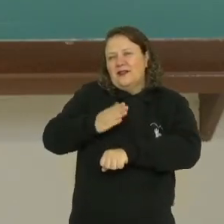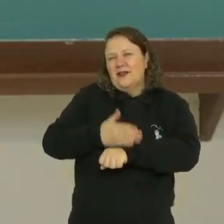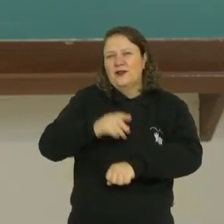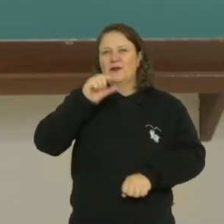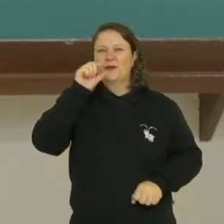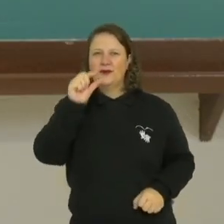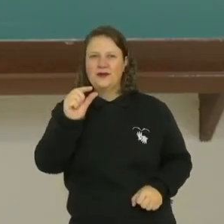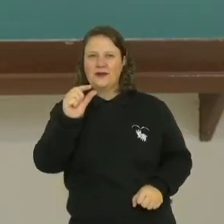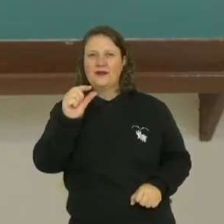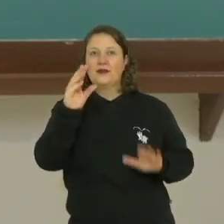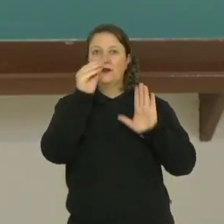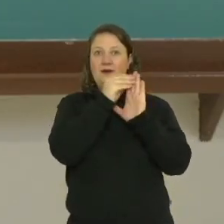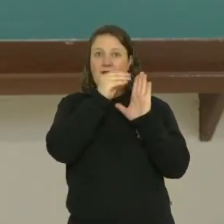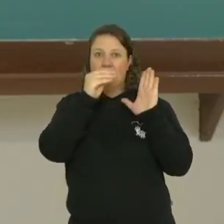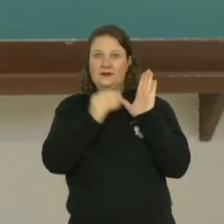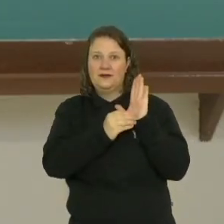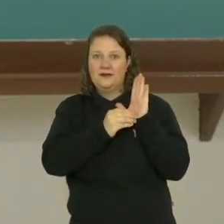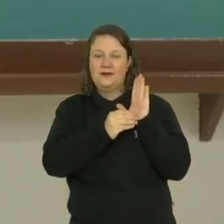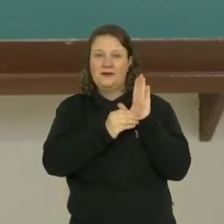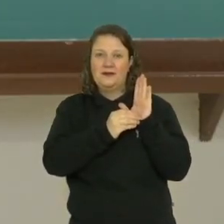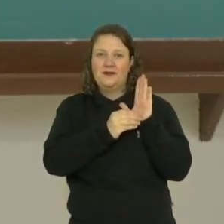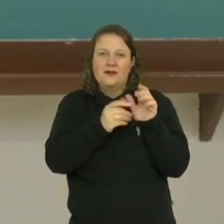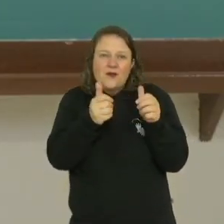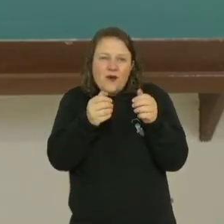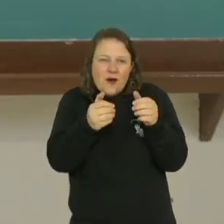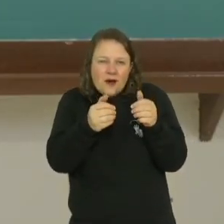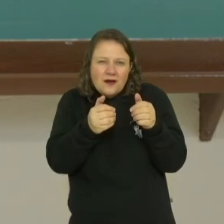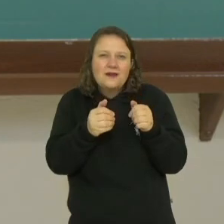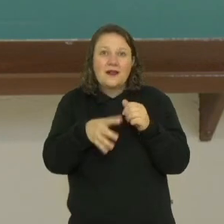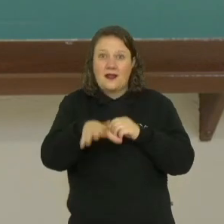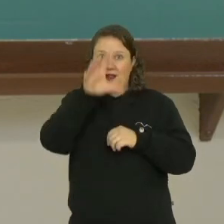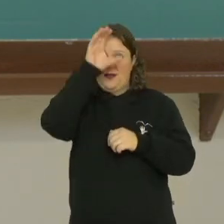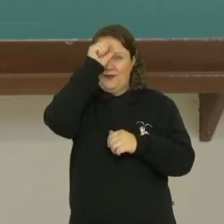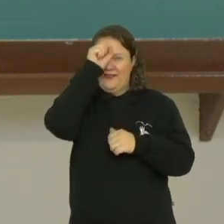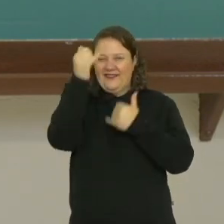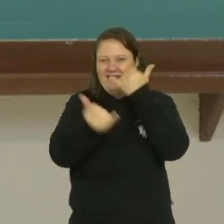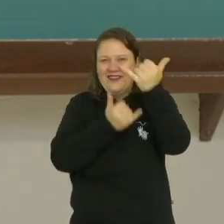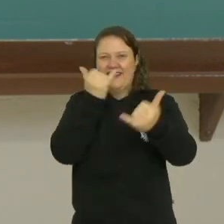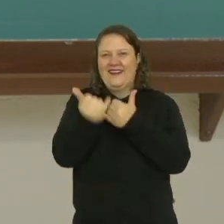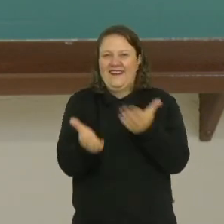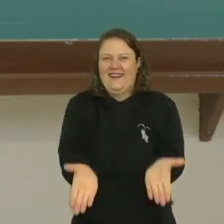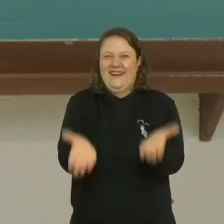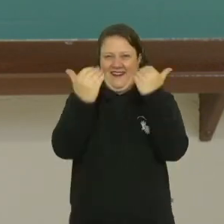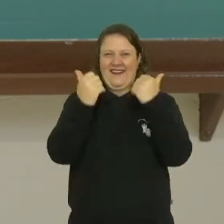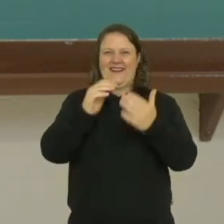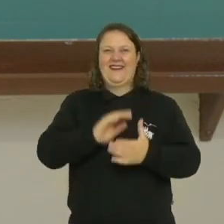do nosso conteúdo jogando. A gente vai aprender brincando. Vamos lá?